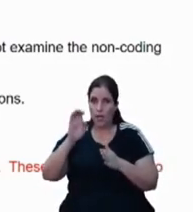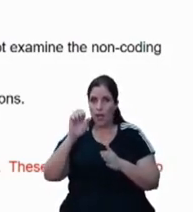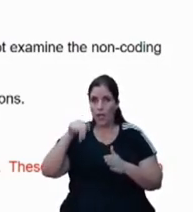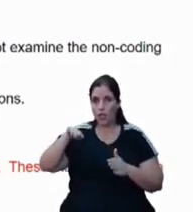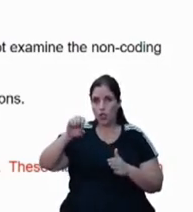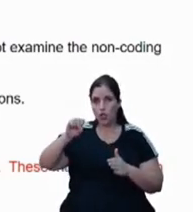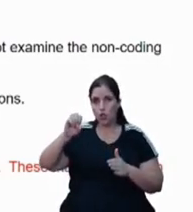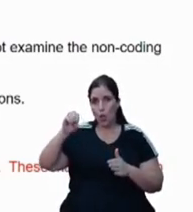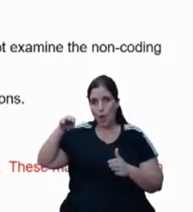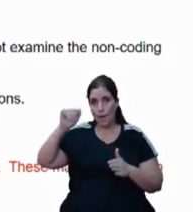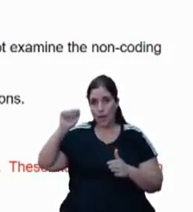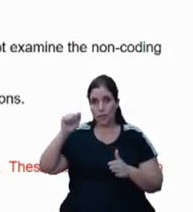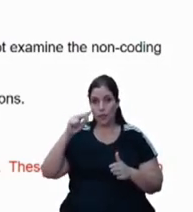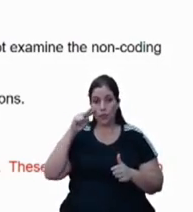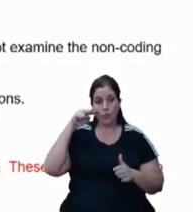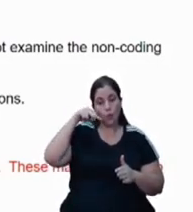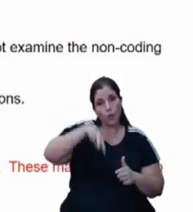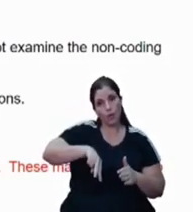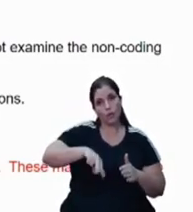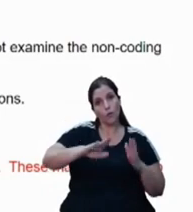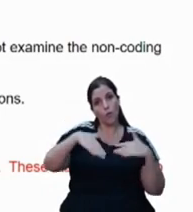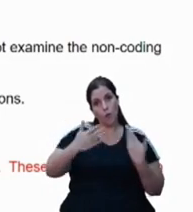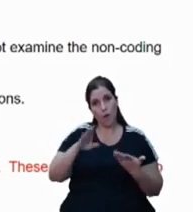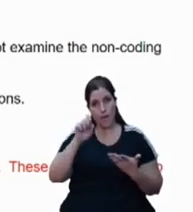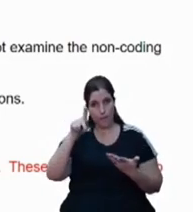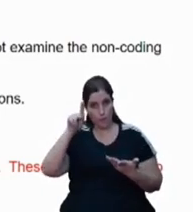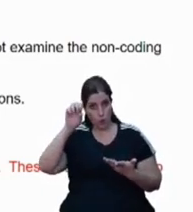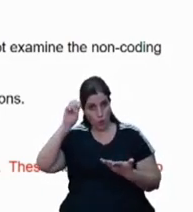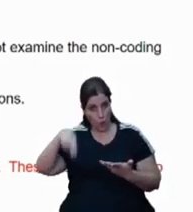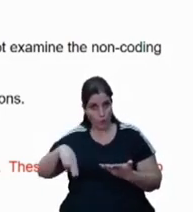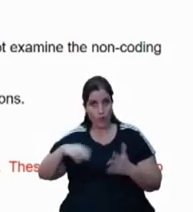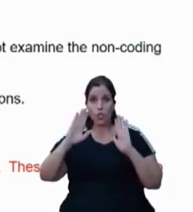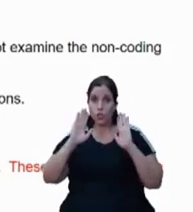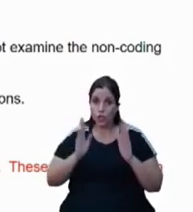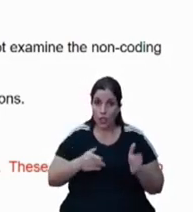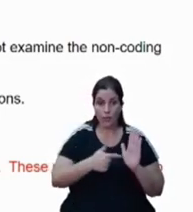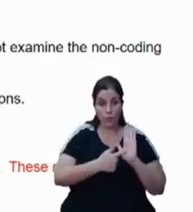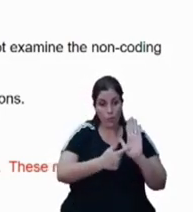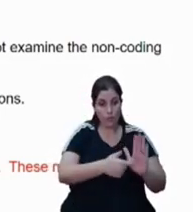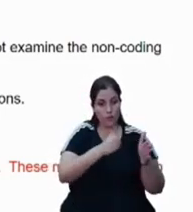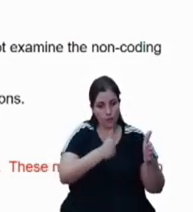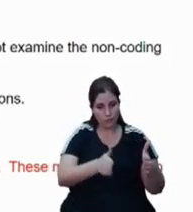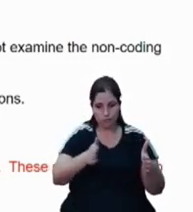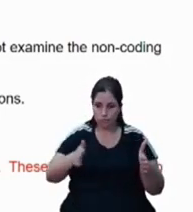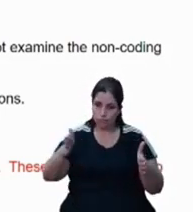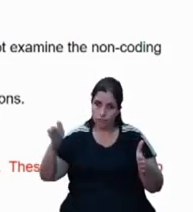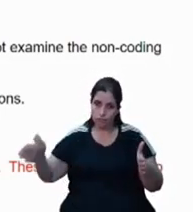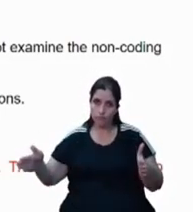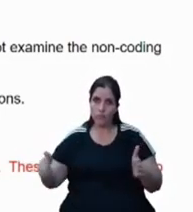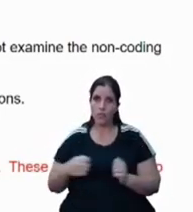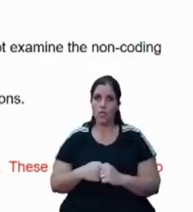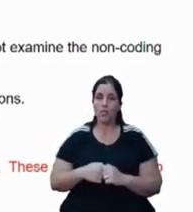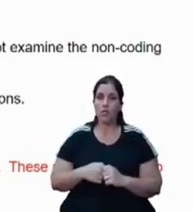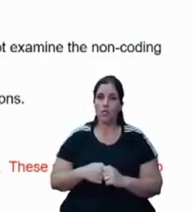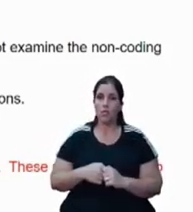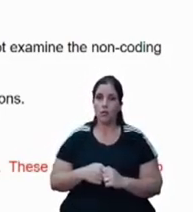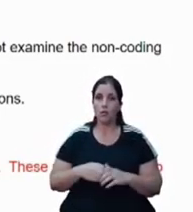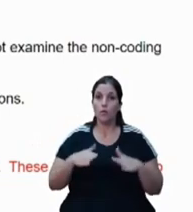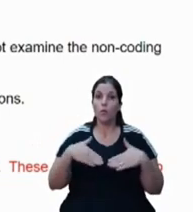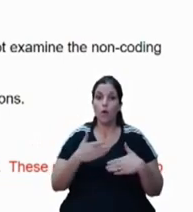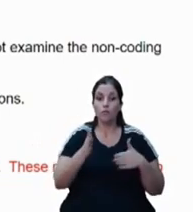here we have olhando a exome sequência dos sequencing. exons, We are ou sequencing seja, the estamos sequenciando os exons. exons. These are the Então, são as coding regiões regions of the que gene